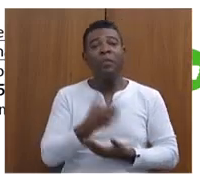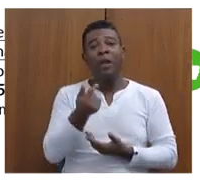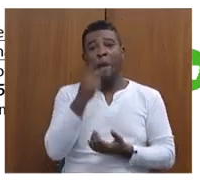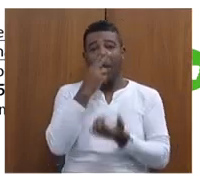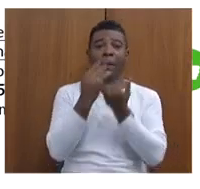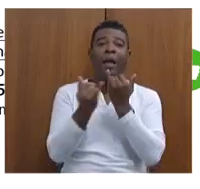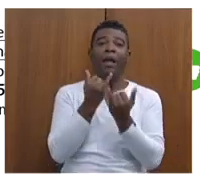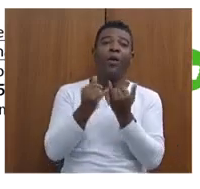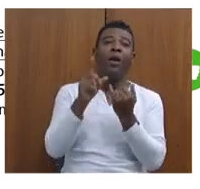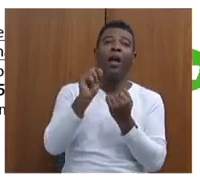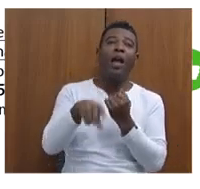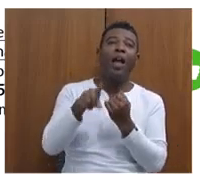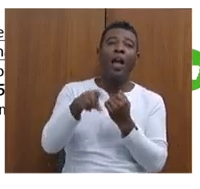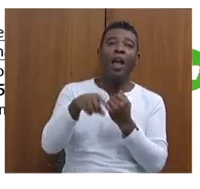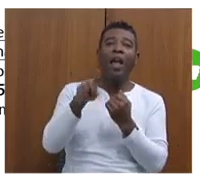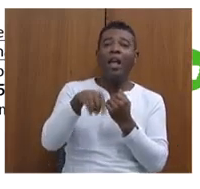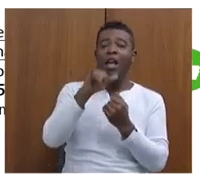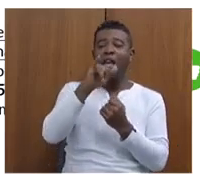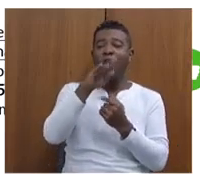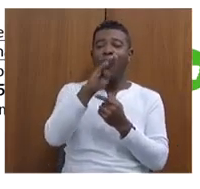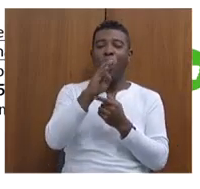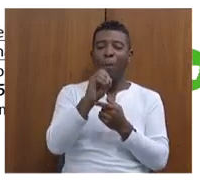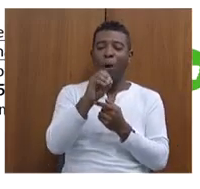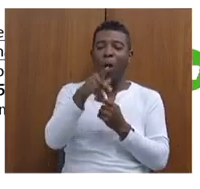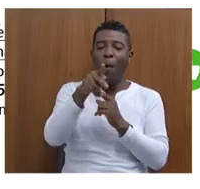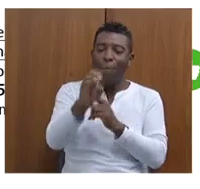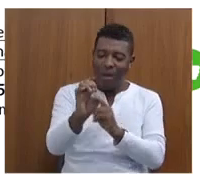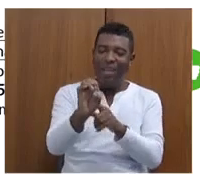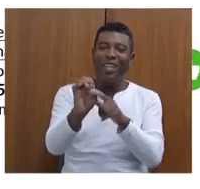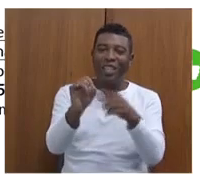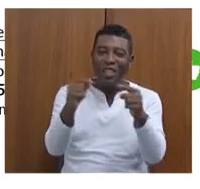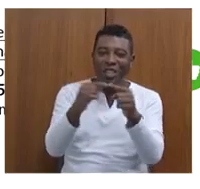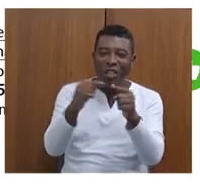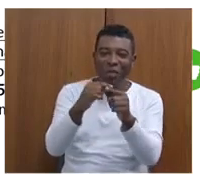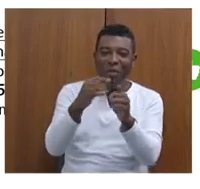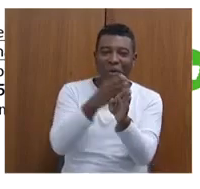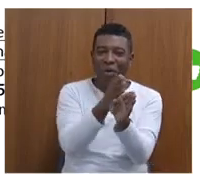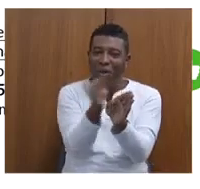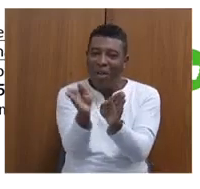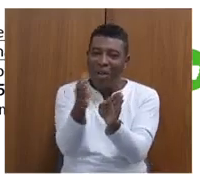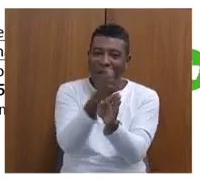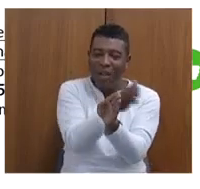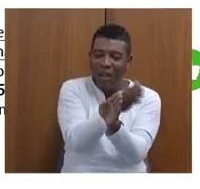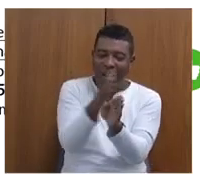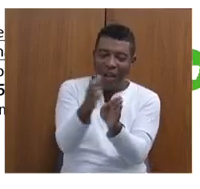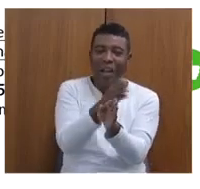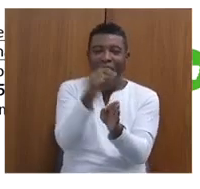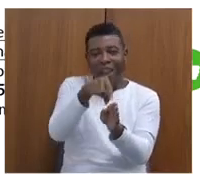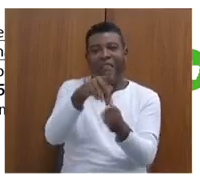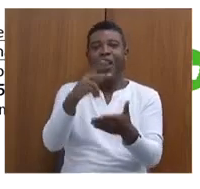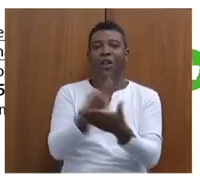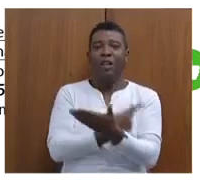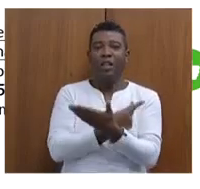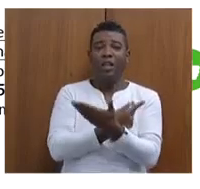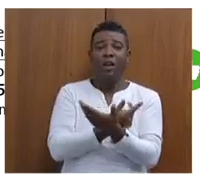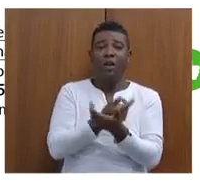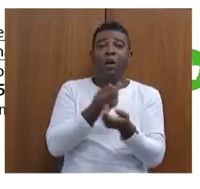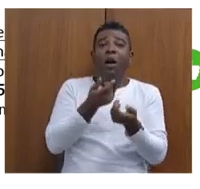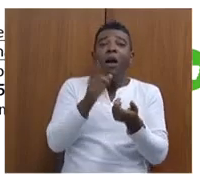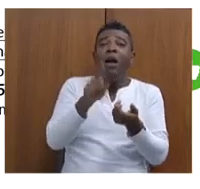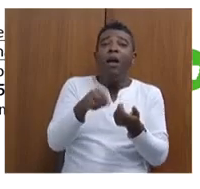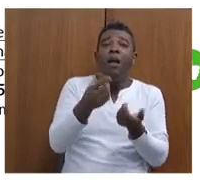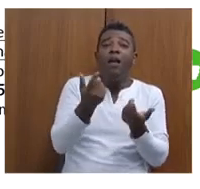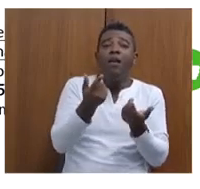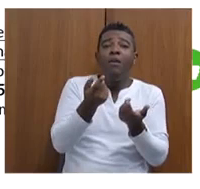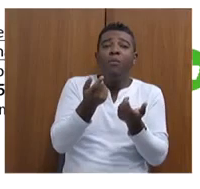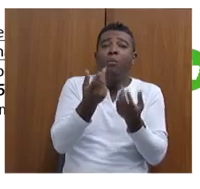Ibope né desvio de BOPE um por cento praticamente de execução dos seus